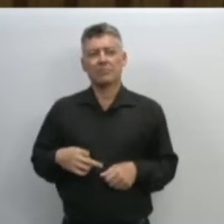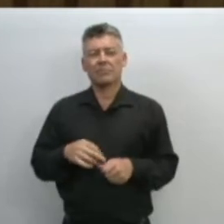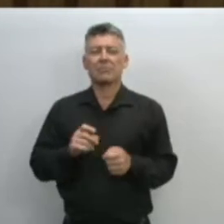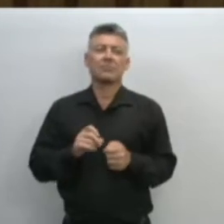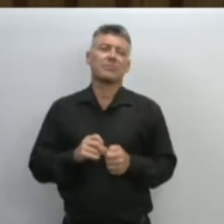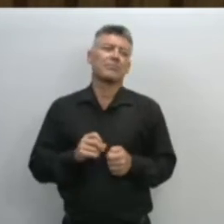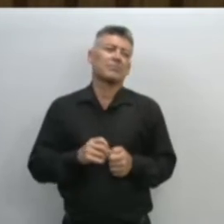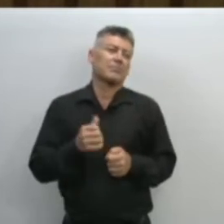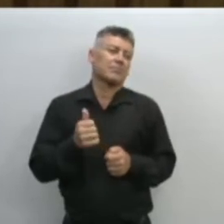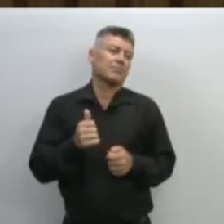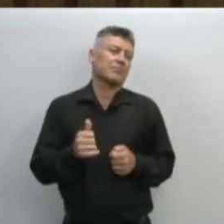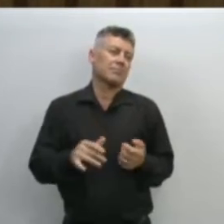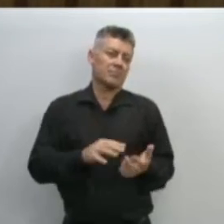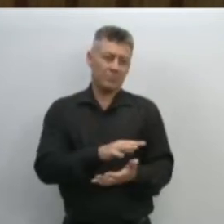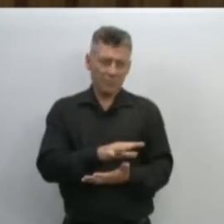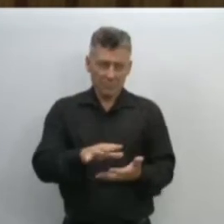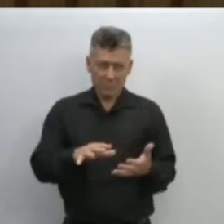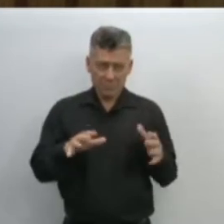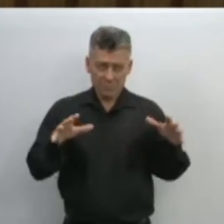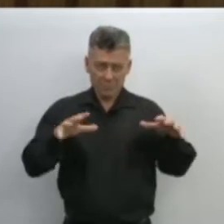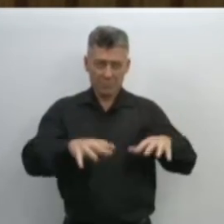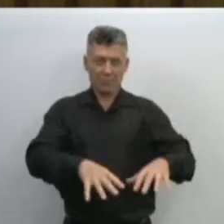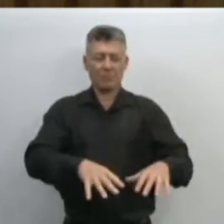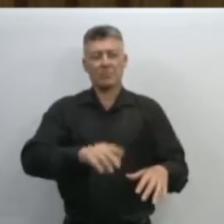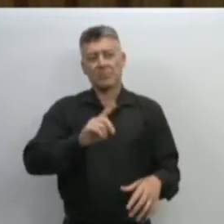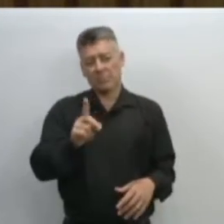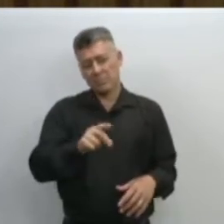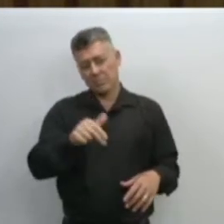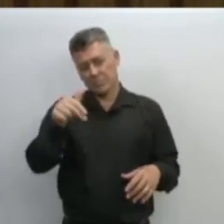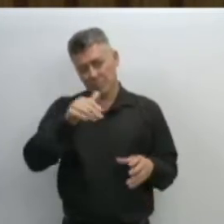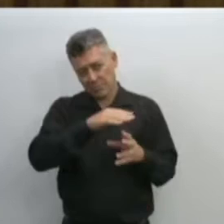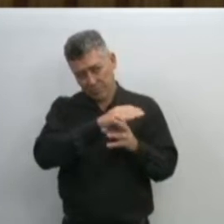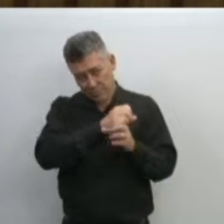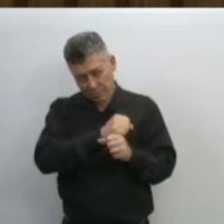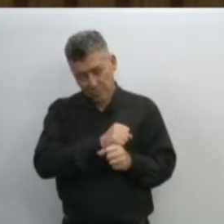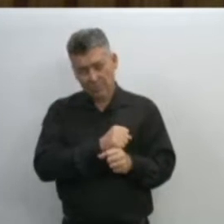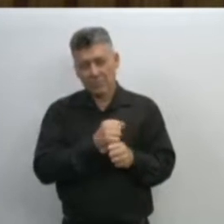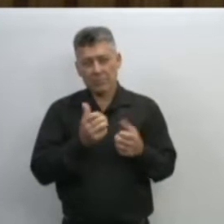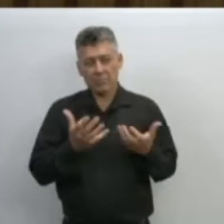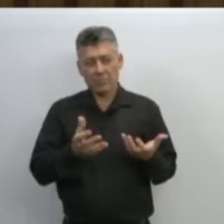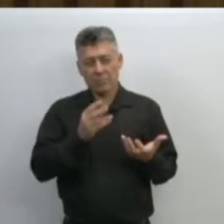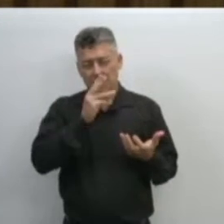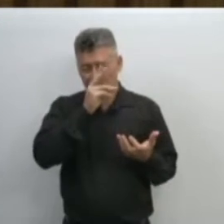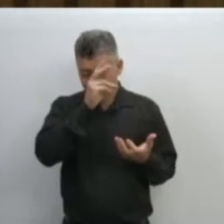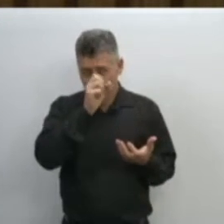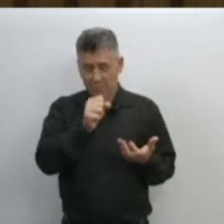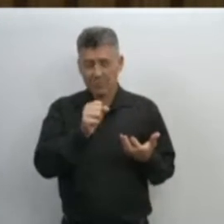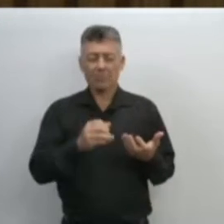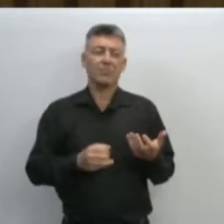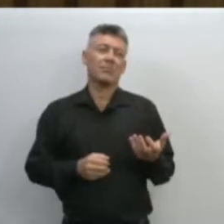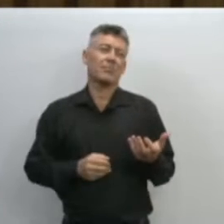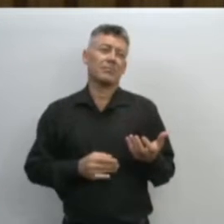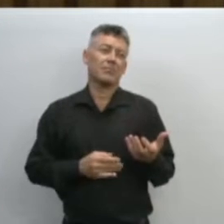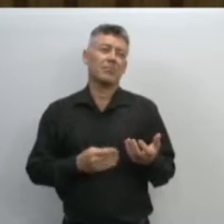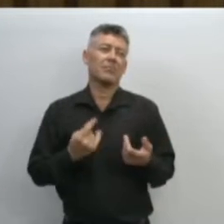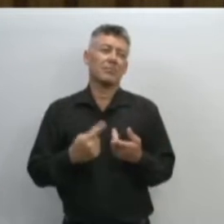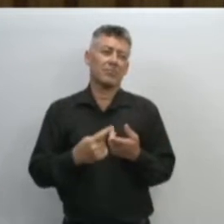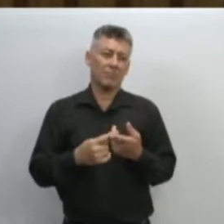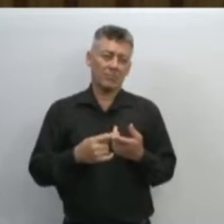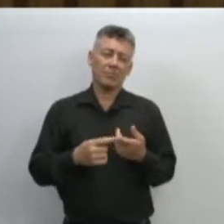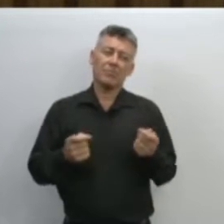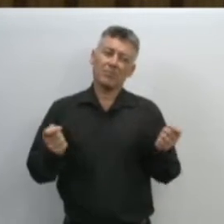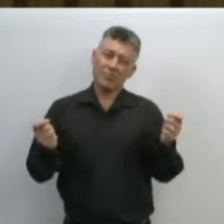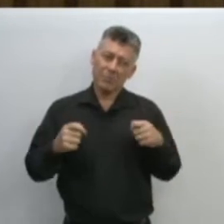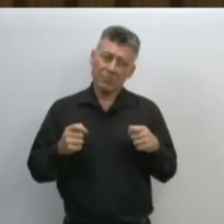fazendo esse movimento da bancada da Zona Norte, também para me somar, para fortalecer esse movimento, porque, de fato, é algo que